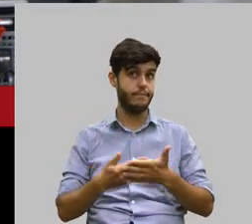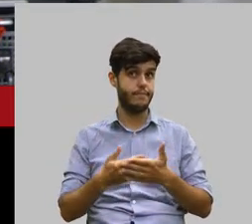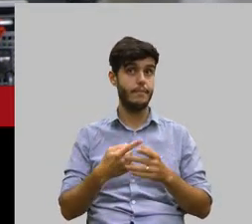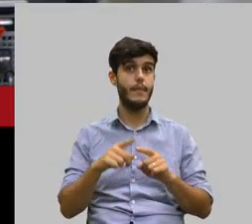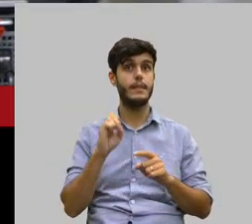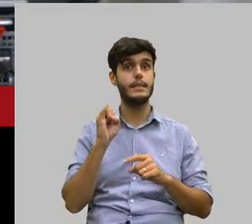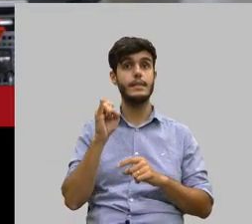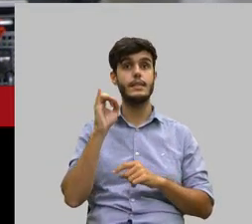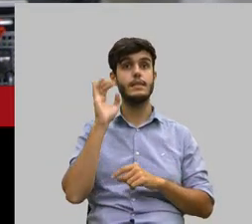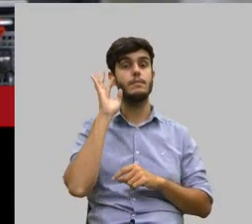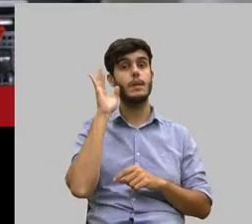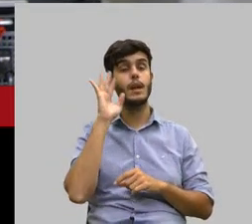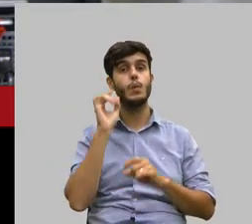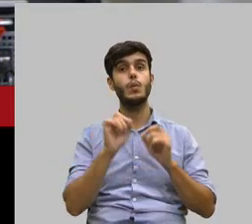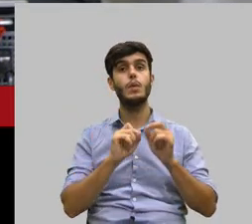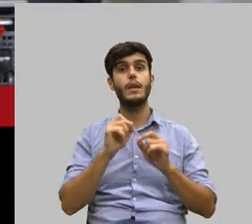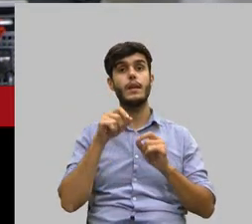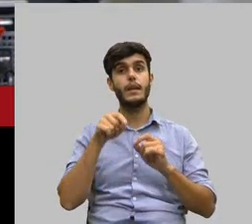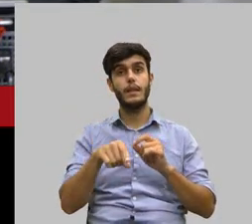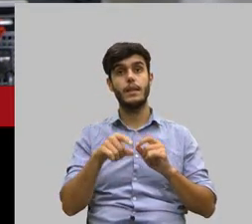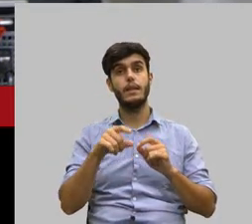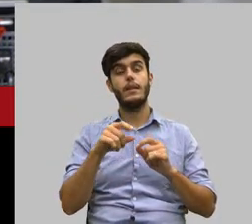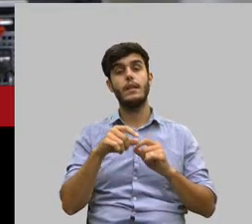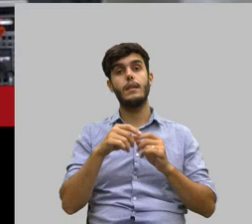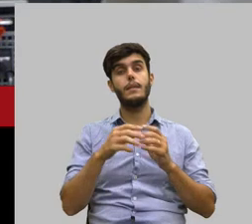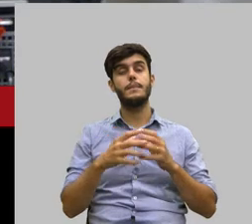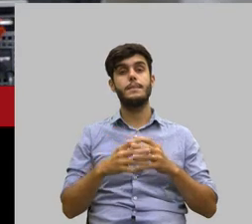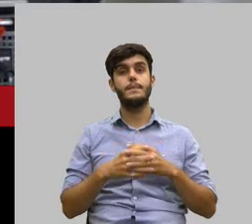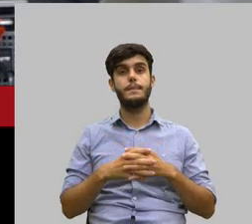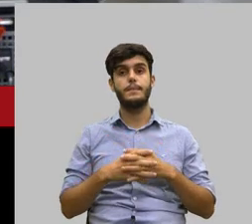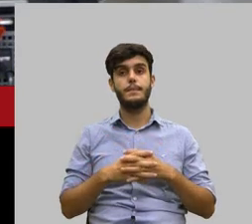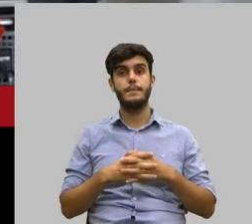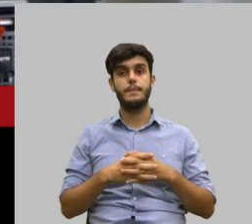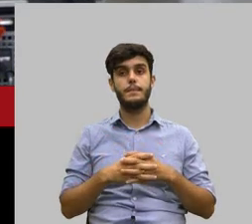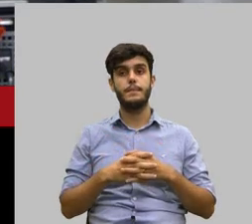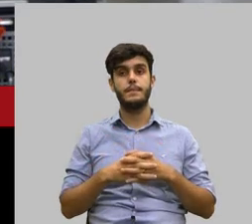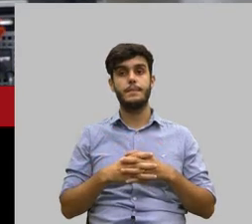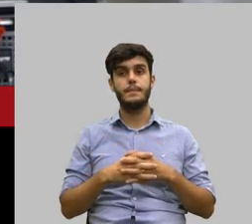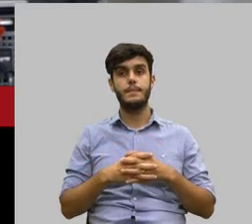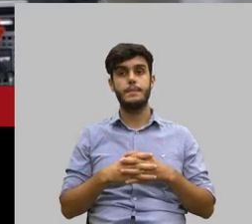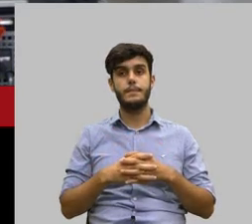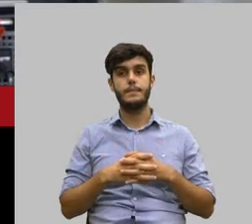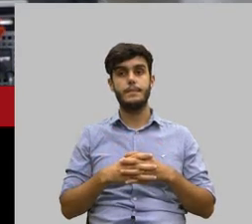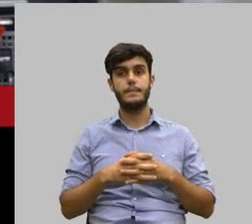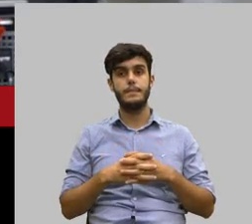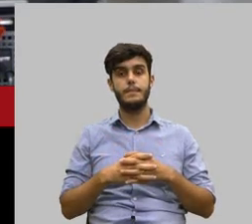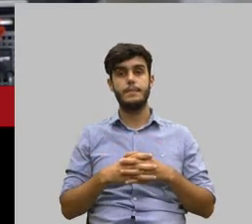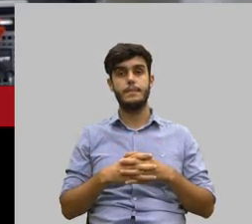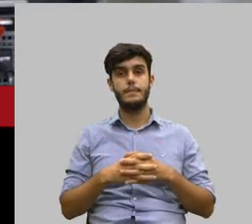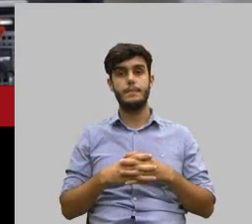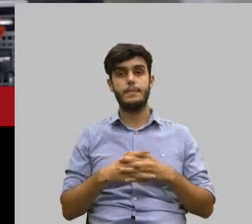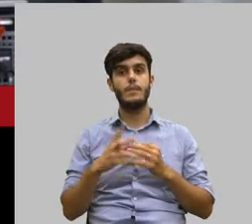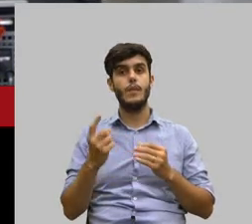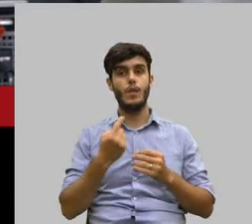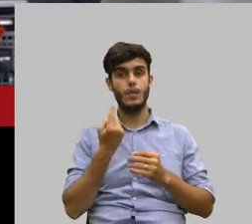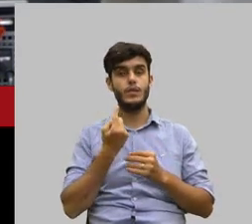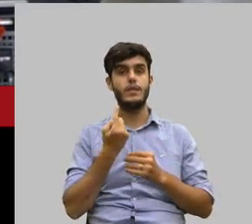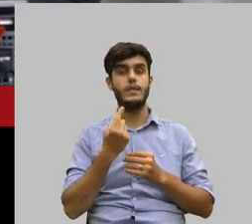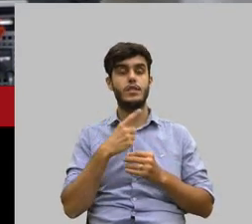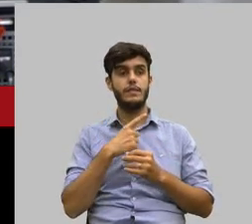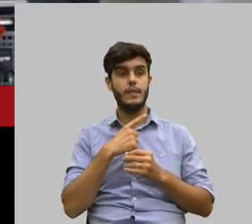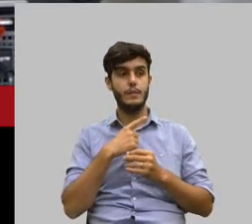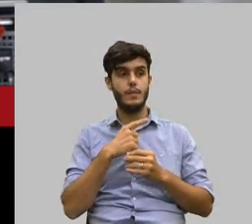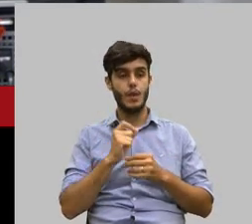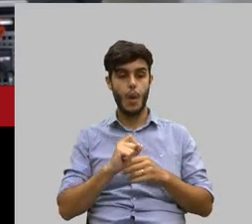também fizermos eh alguns recortes né Eh nós tivemos se eu não me engano um aumento eh dos